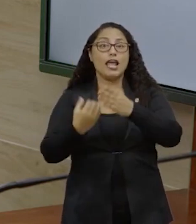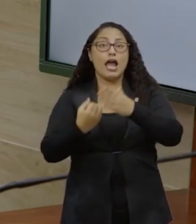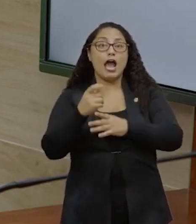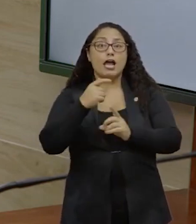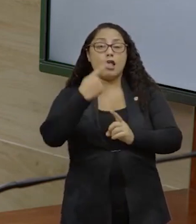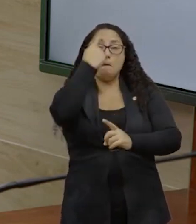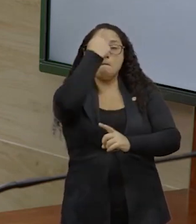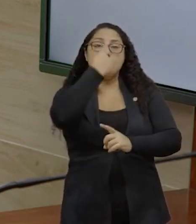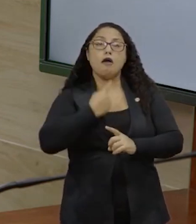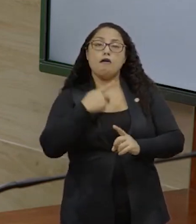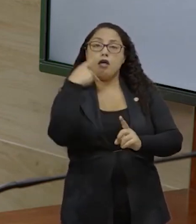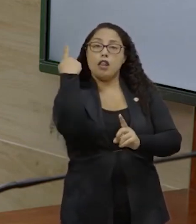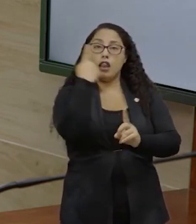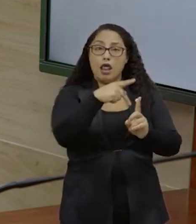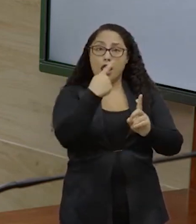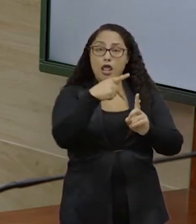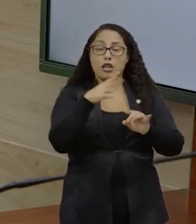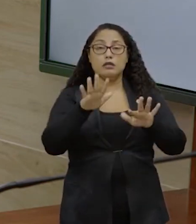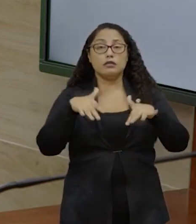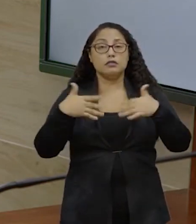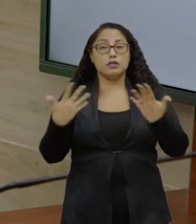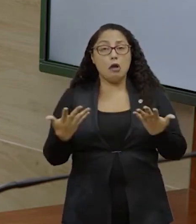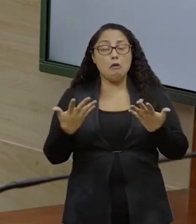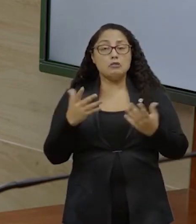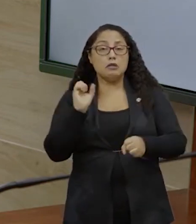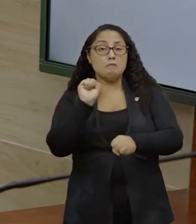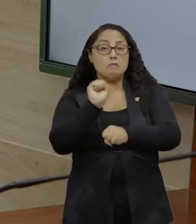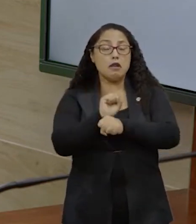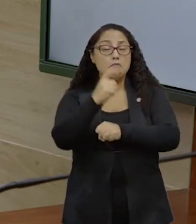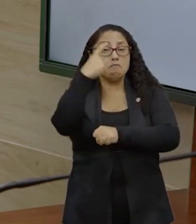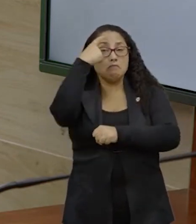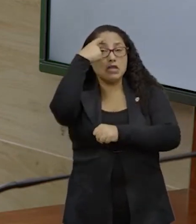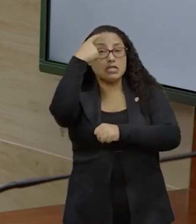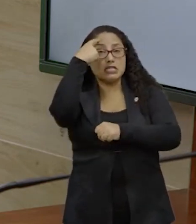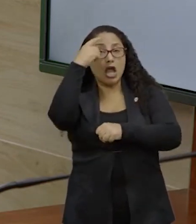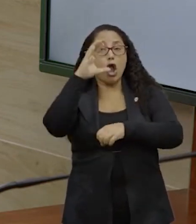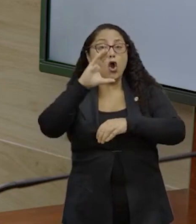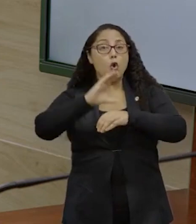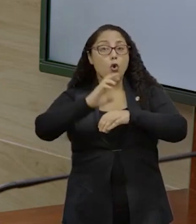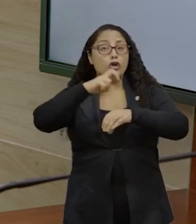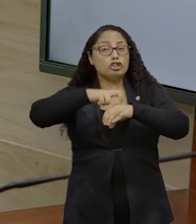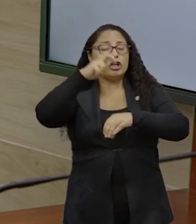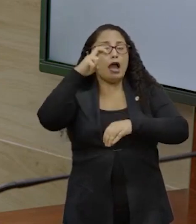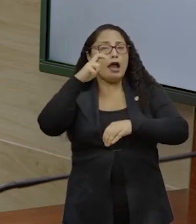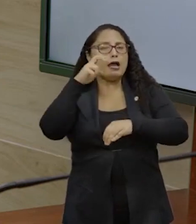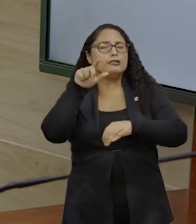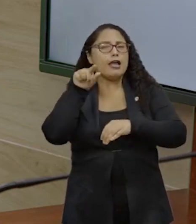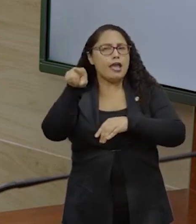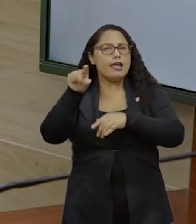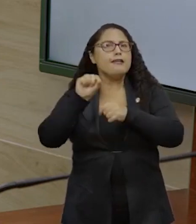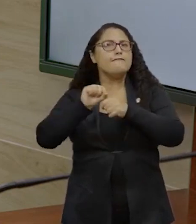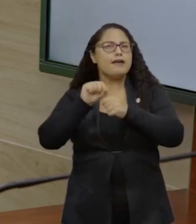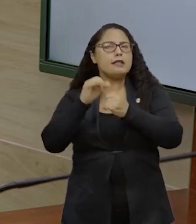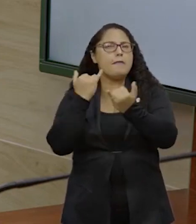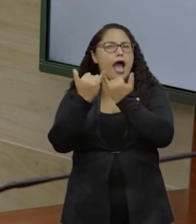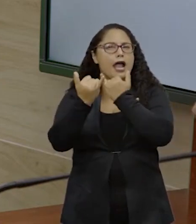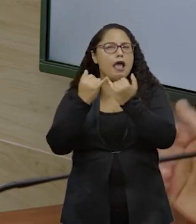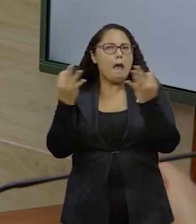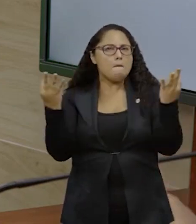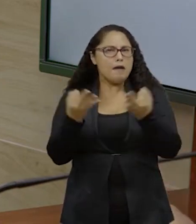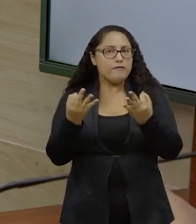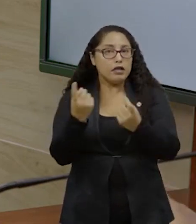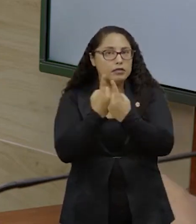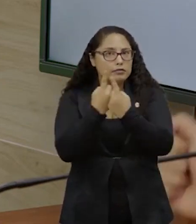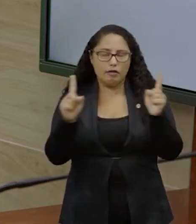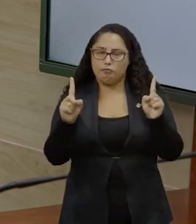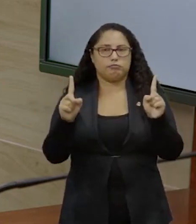a personalidade dele. Então, assim, se você parar para pensar, o ChatGPT ele faz algo bem parecido. Perfeito?